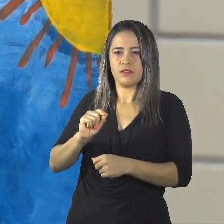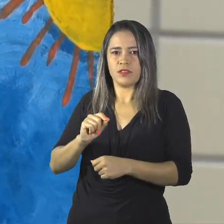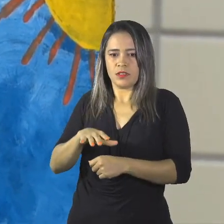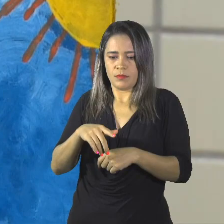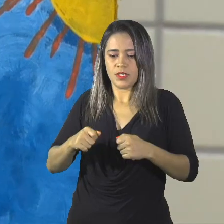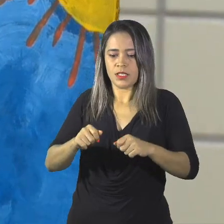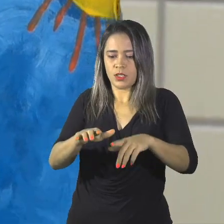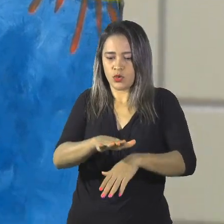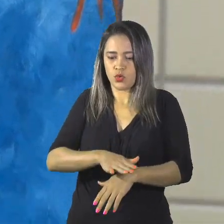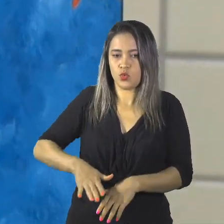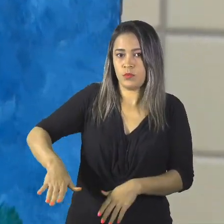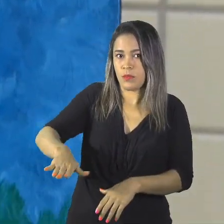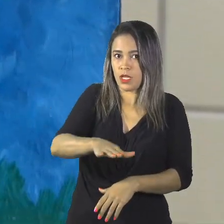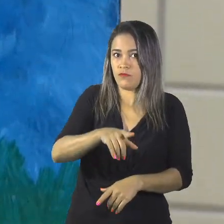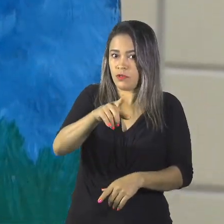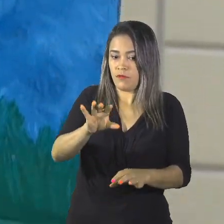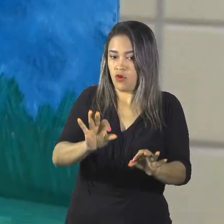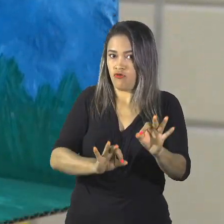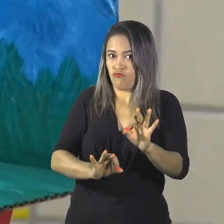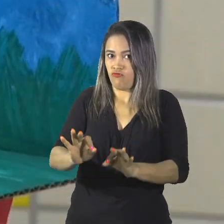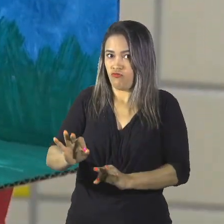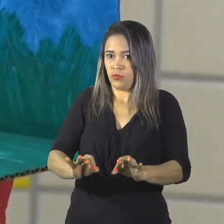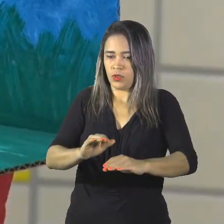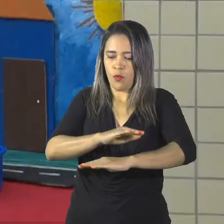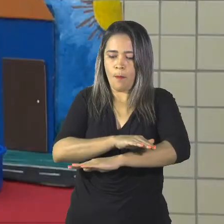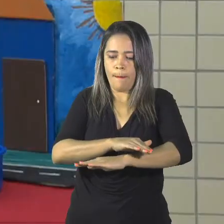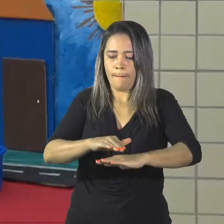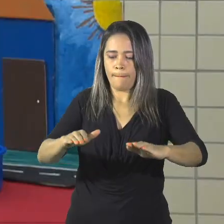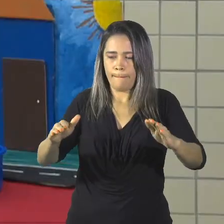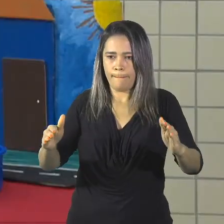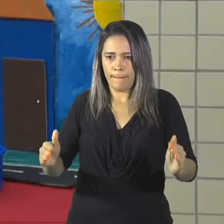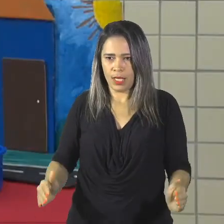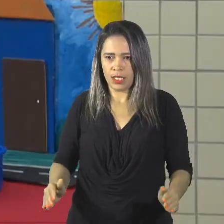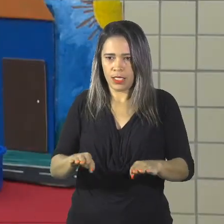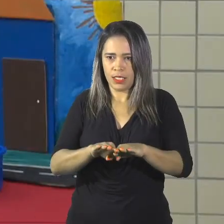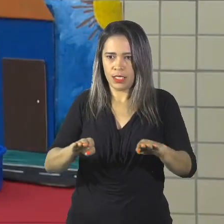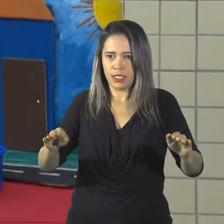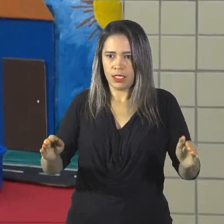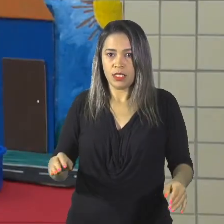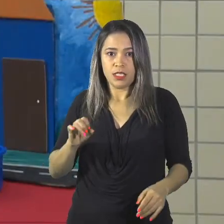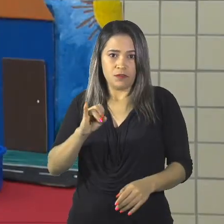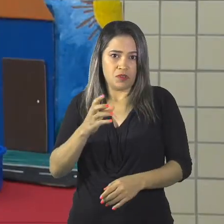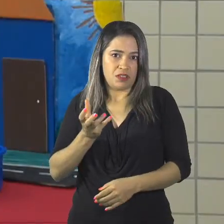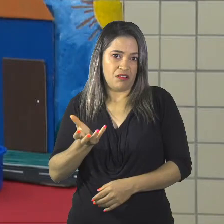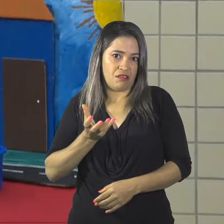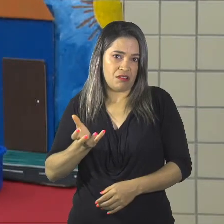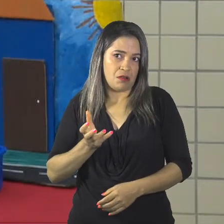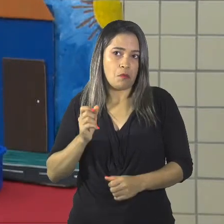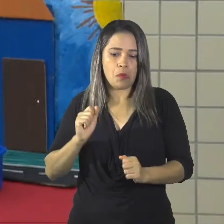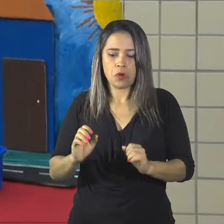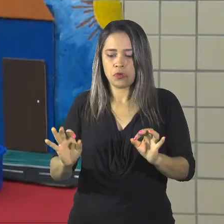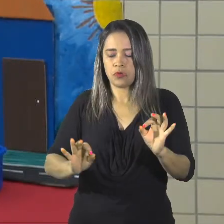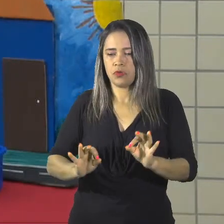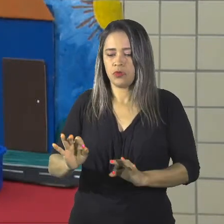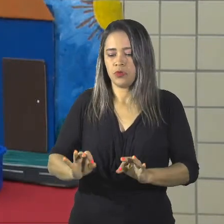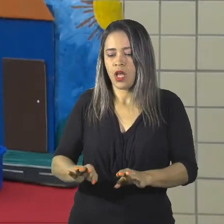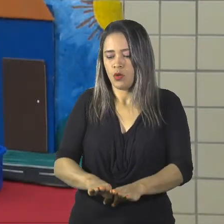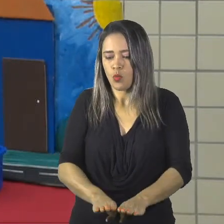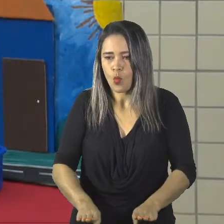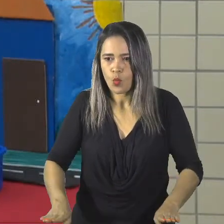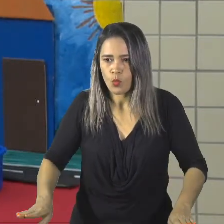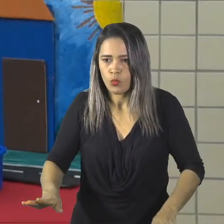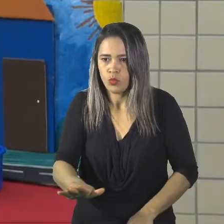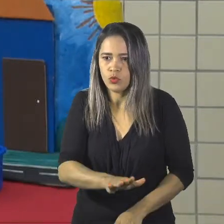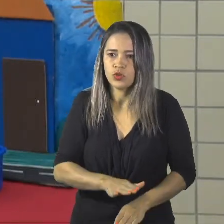não é mesmo? Então, você vai organizar uma mesa, ou então, se você quiser, você pode também estar organizando um espaço no chão